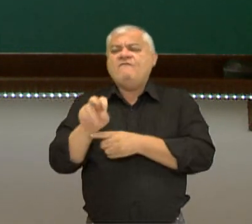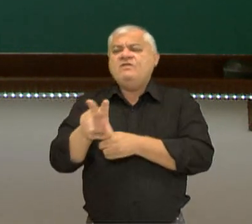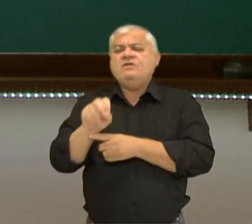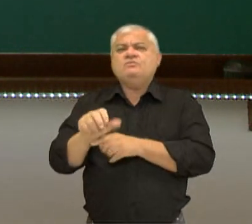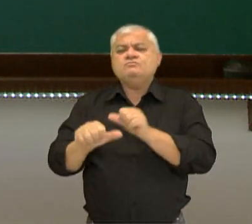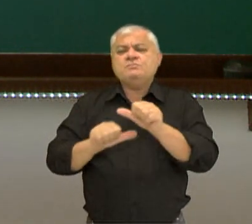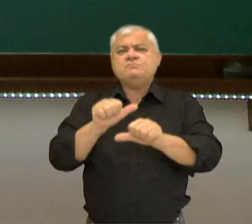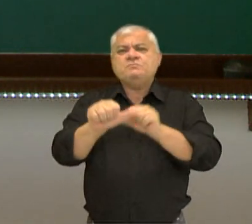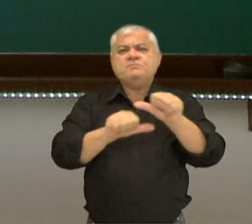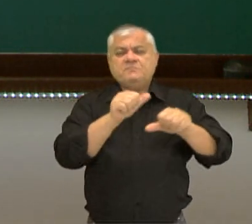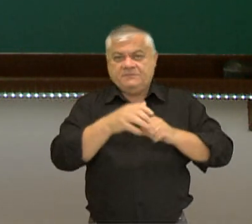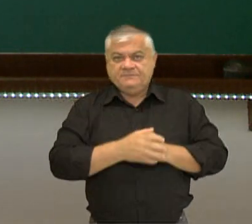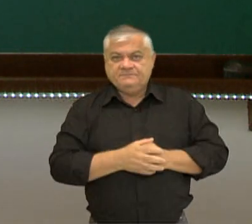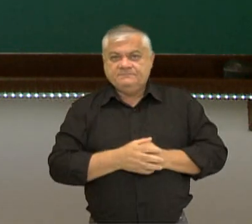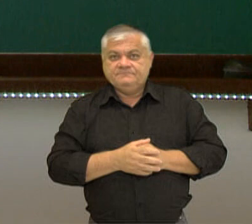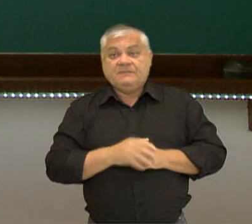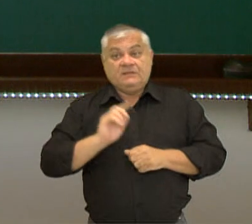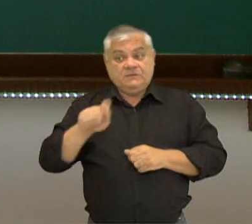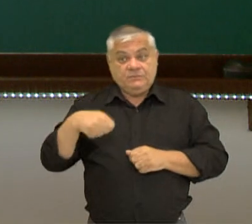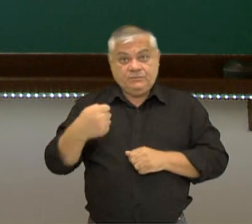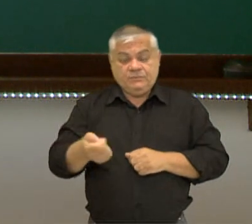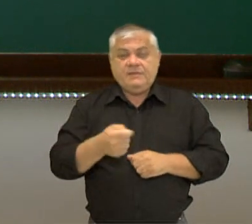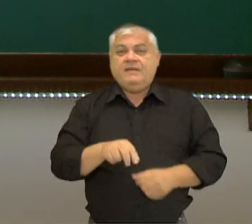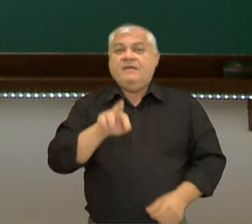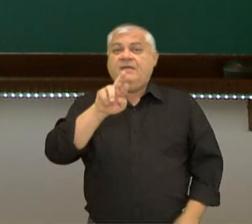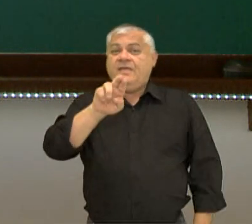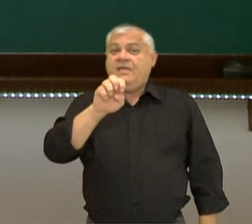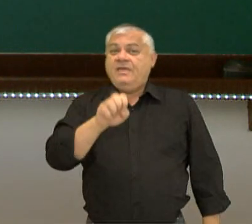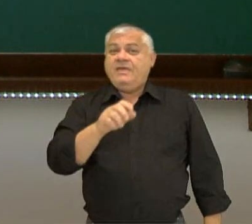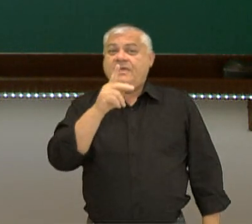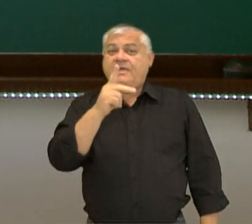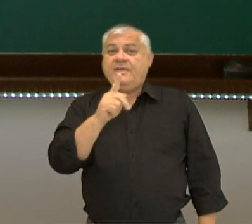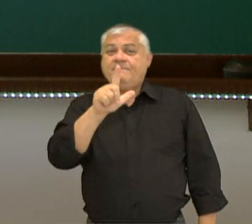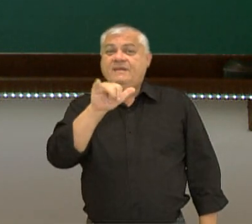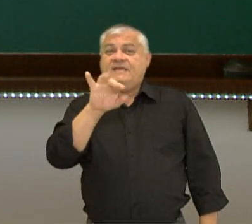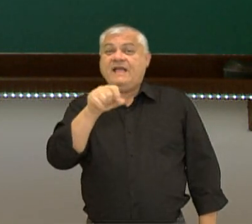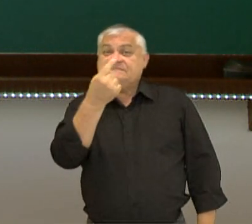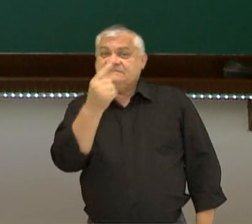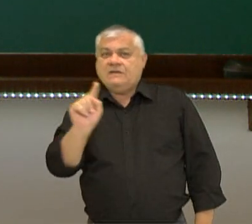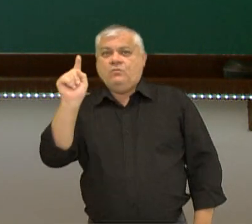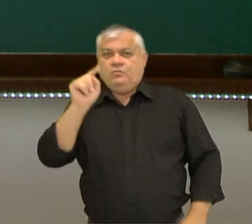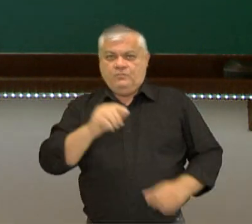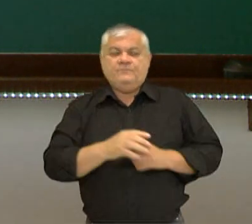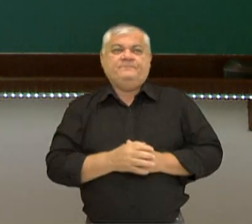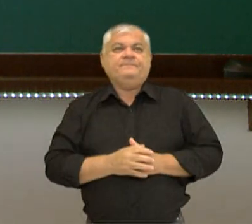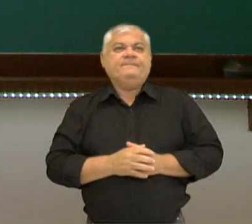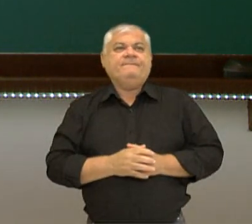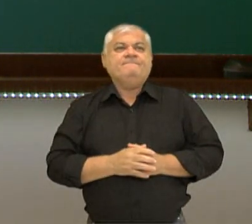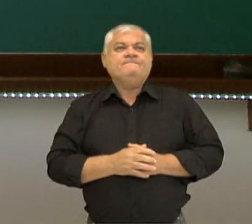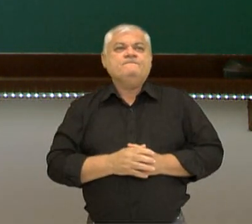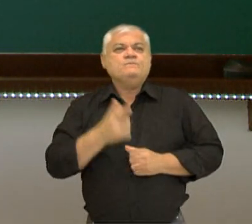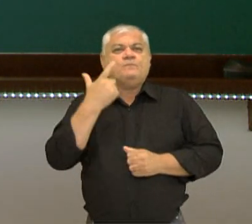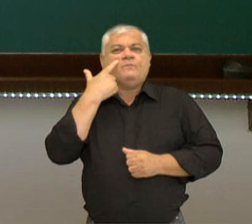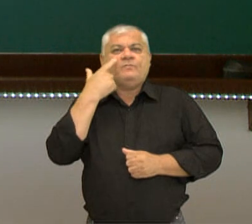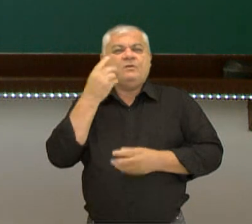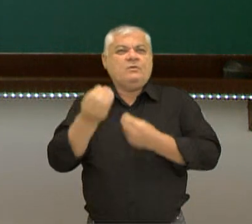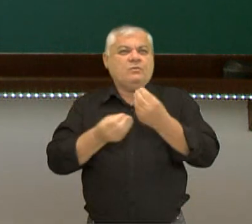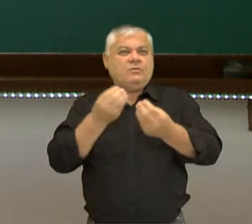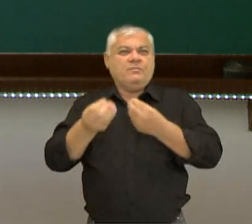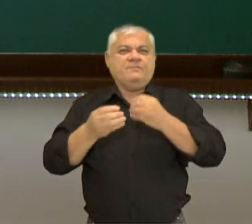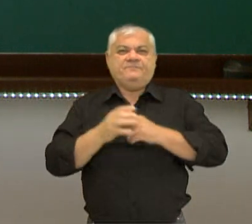processo. Na realidade, a gente chama de replicação viral e não reprodução, tá? Vamos dar uma olhada então como que isso